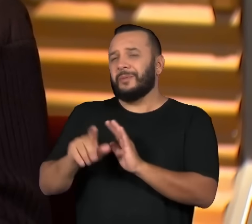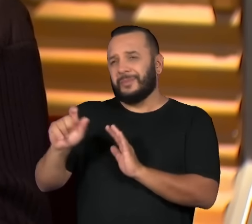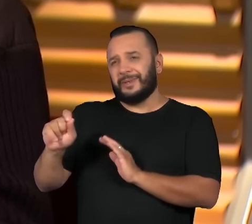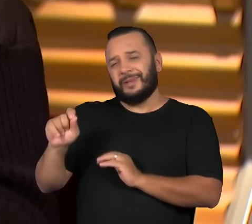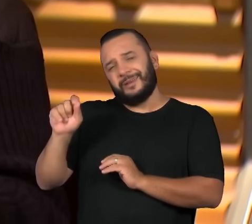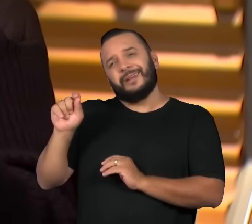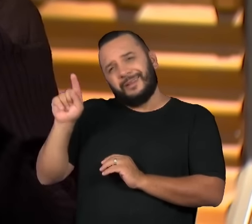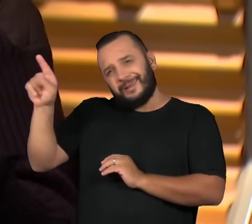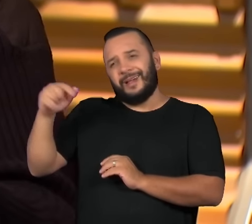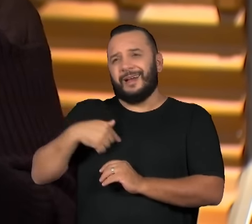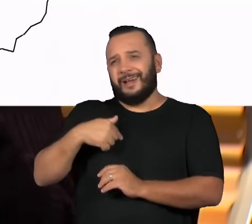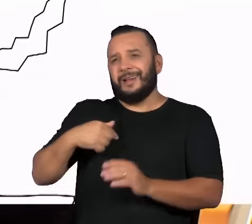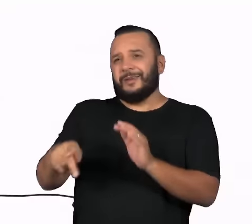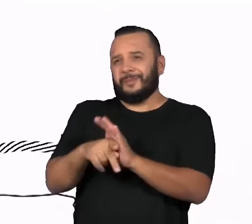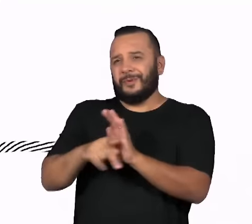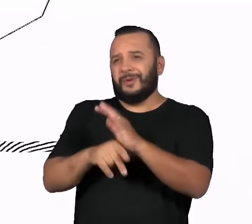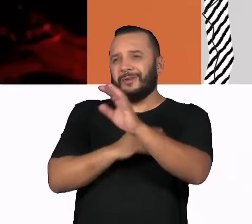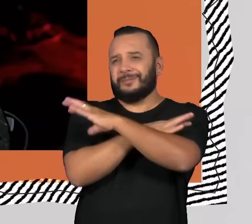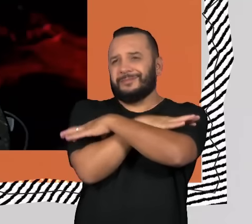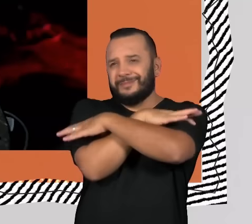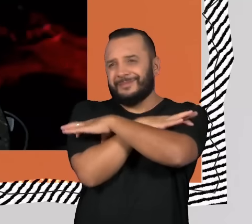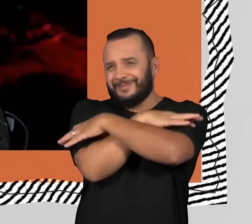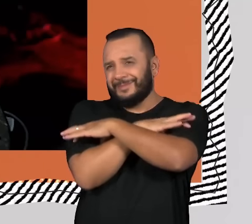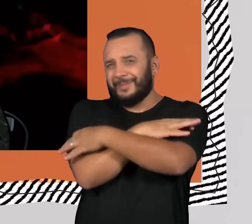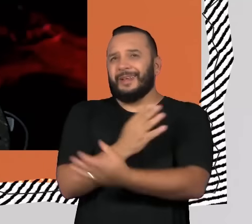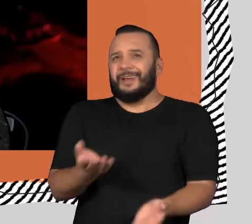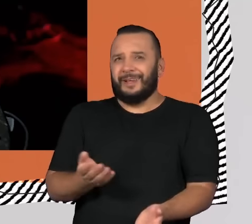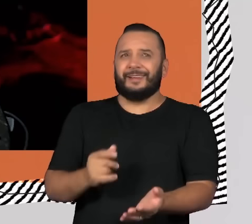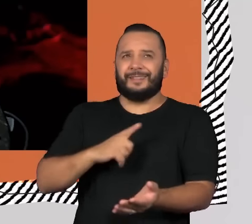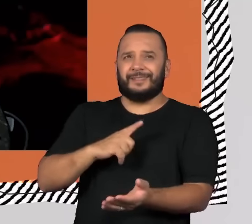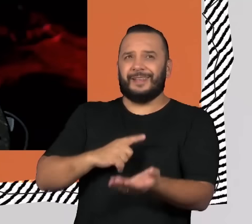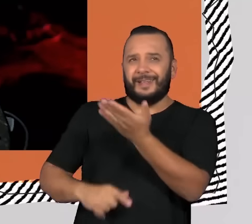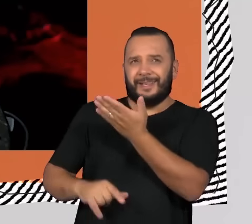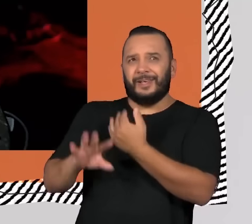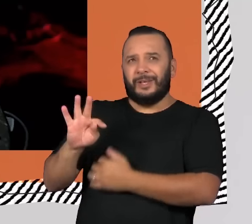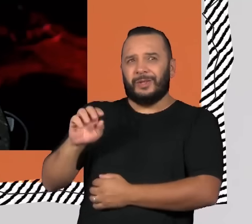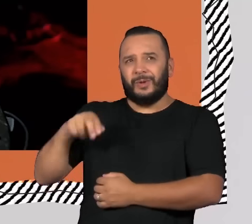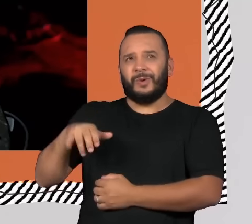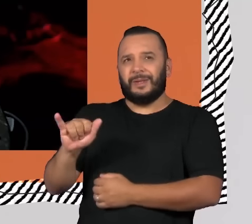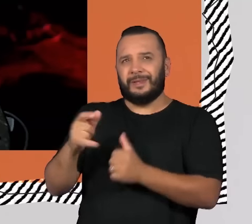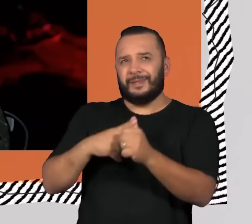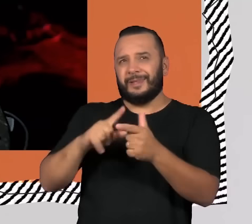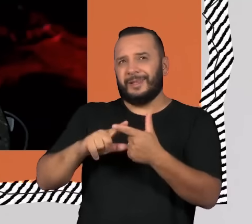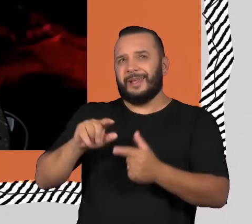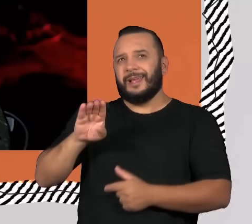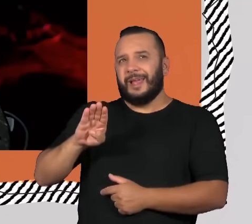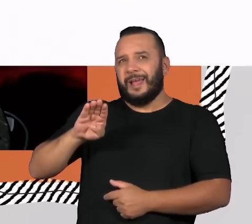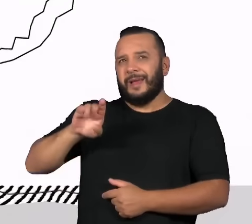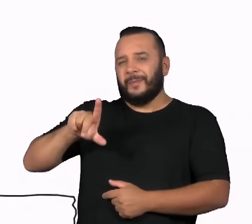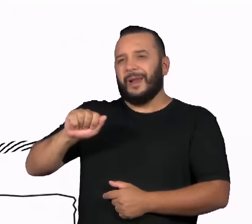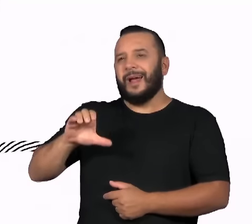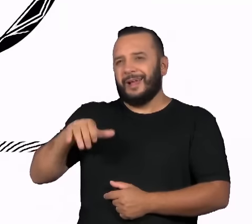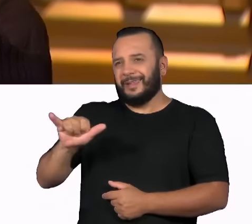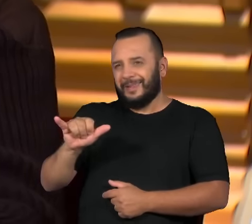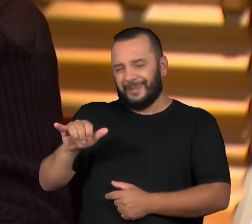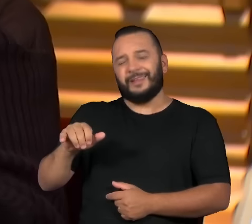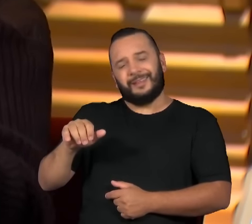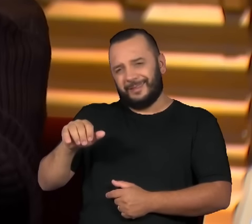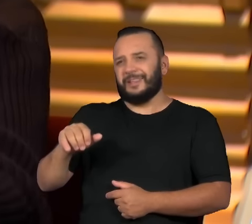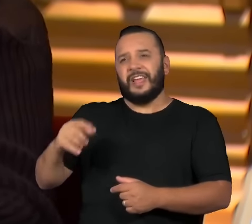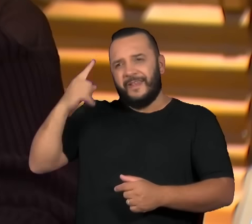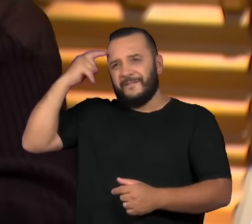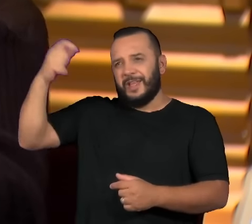Veio dali. Tony Iommi, Black Sabbath, o inventor do heavy metal, né? Do rock pesado. E os riffs,